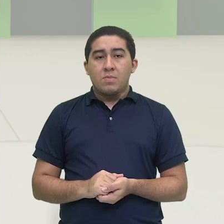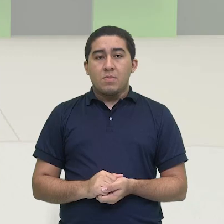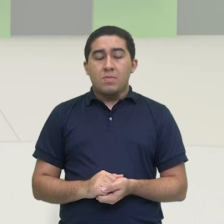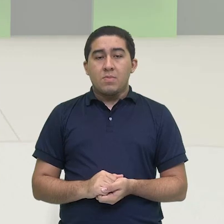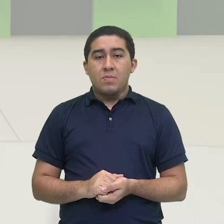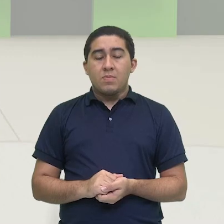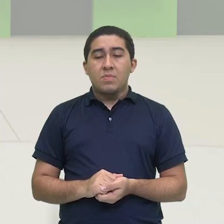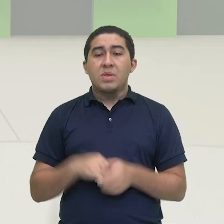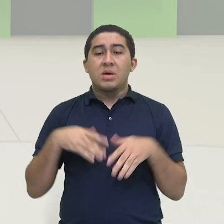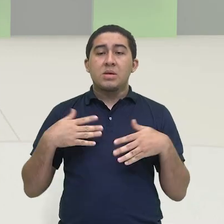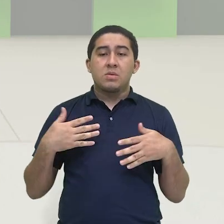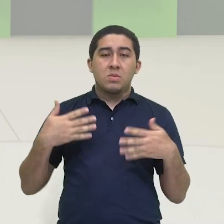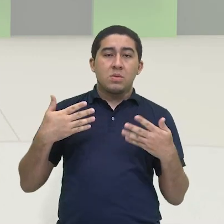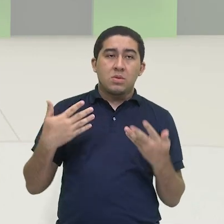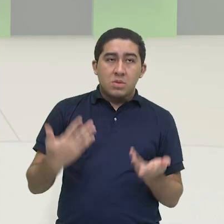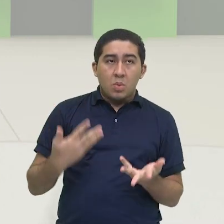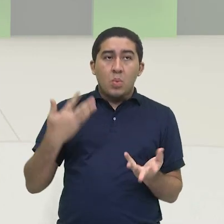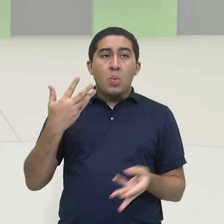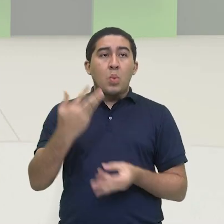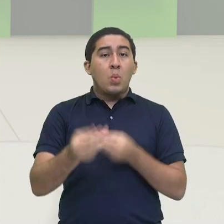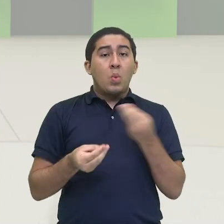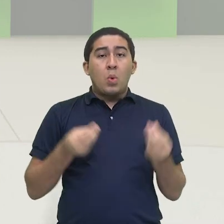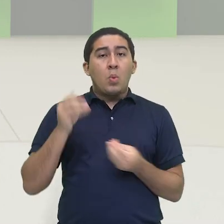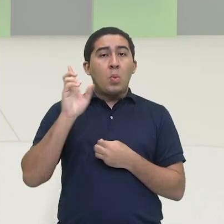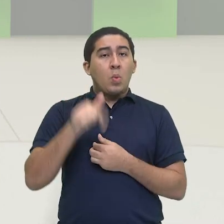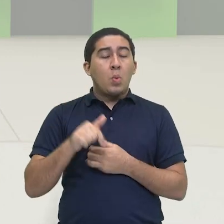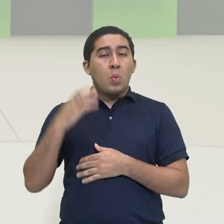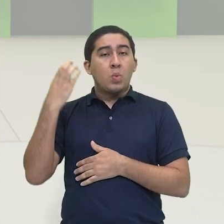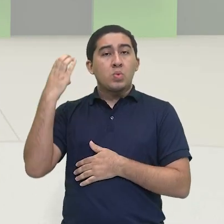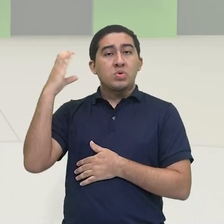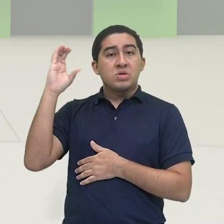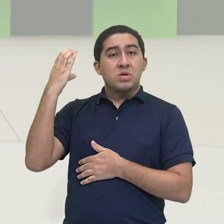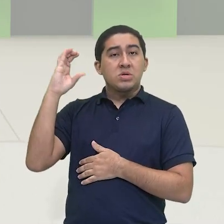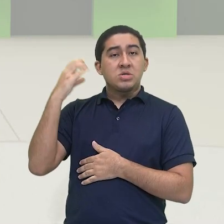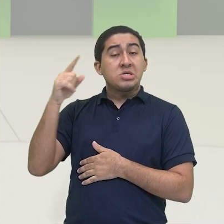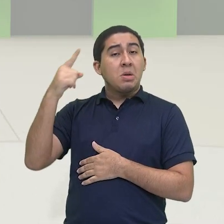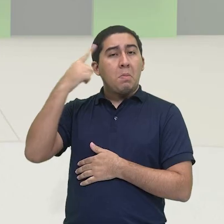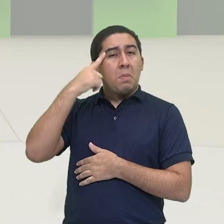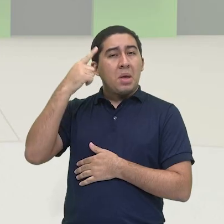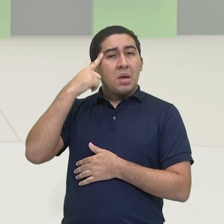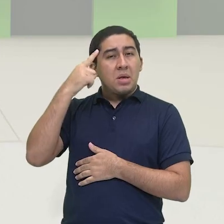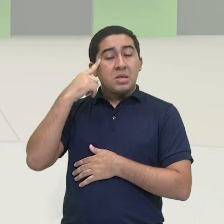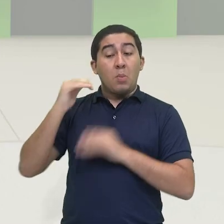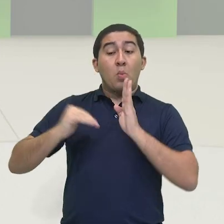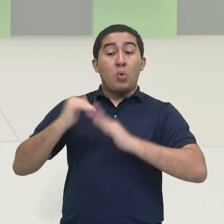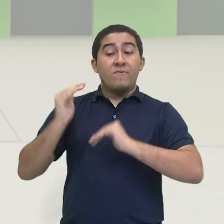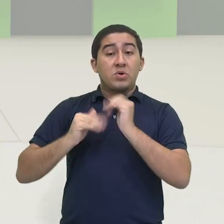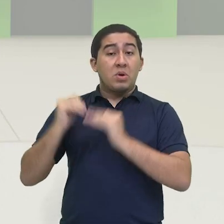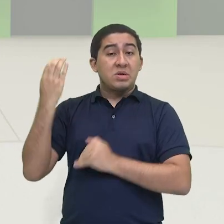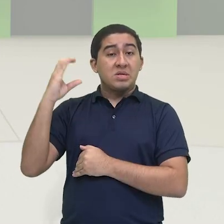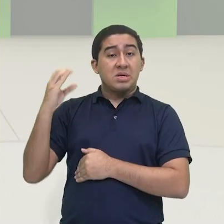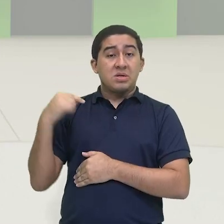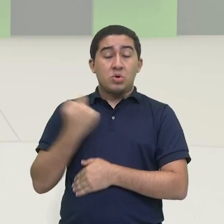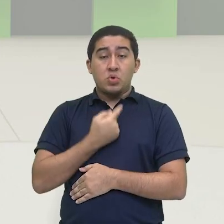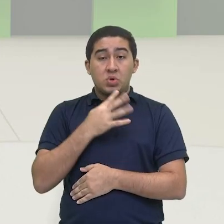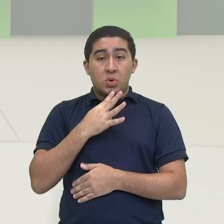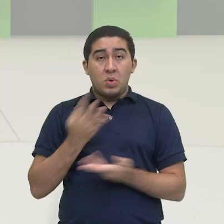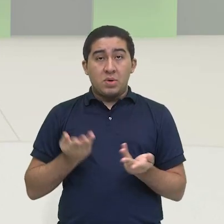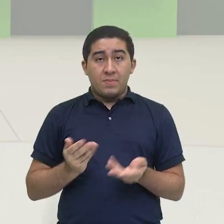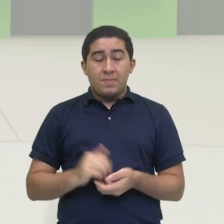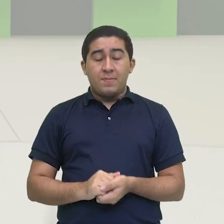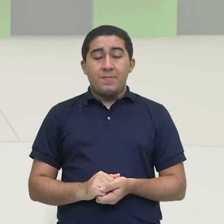o cientista, ele pensa, né? Como o cientista pensa? É isso que a gente vai conhecer